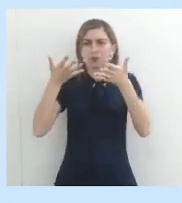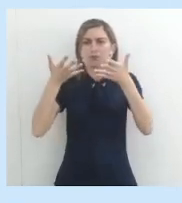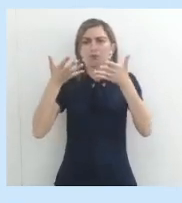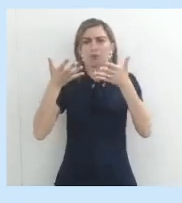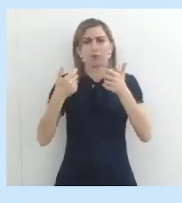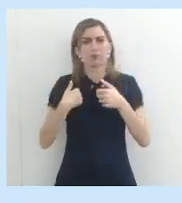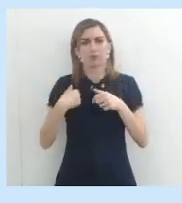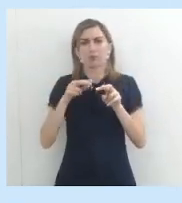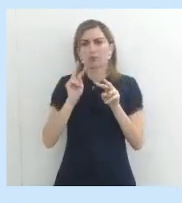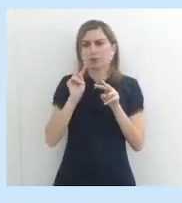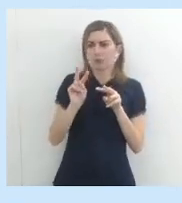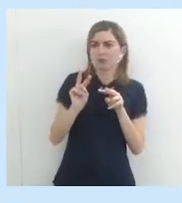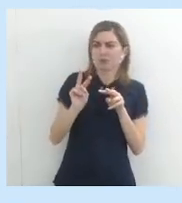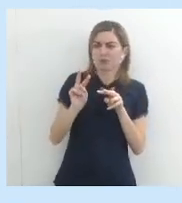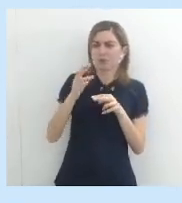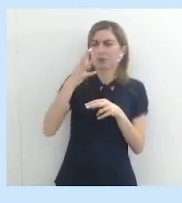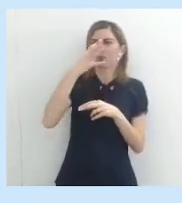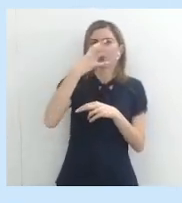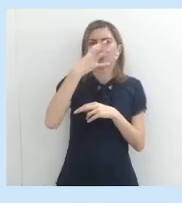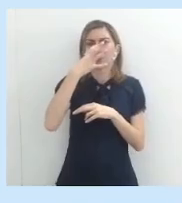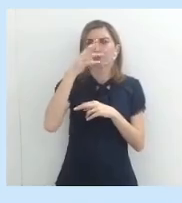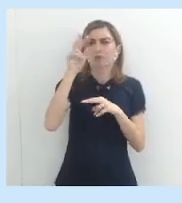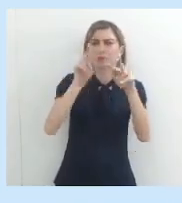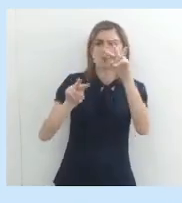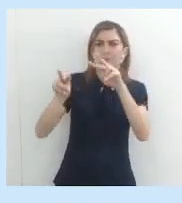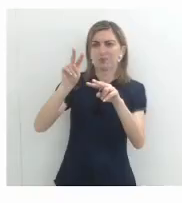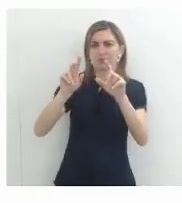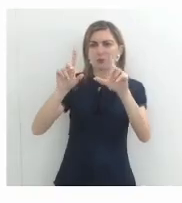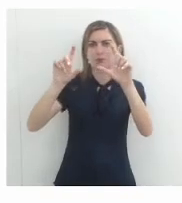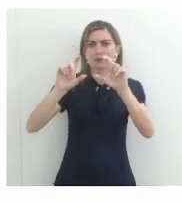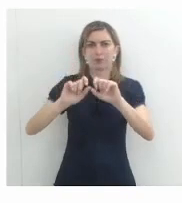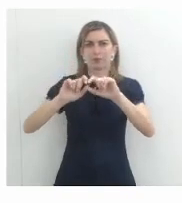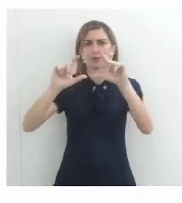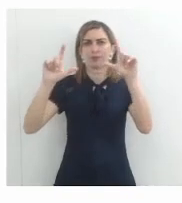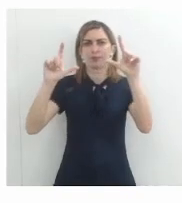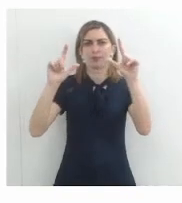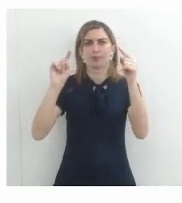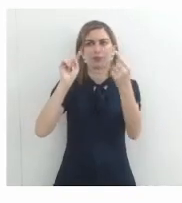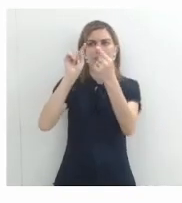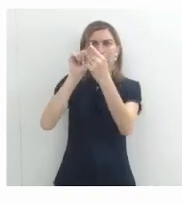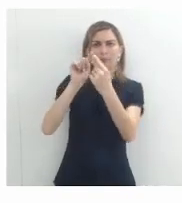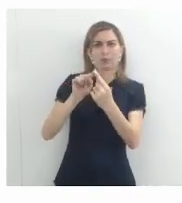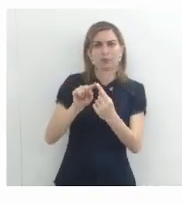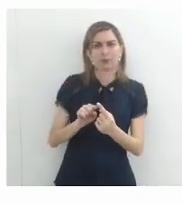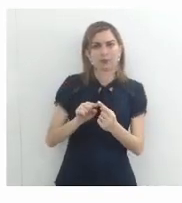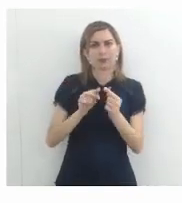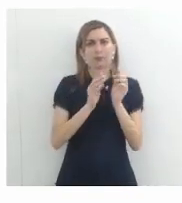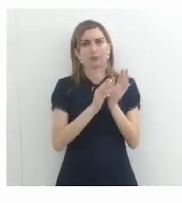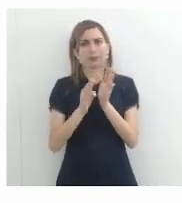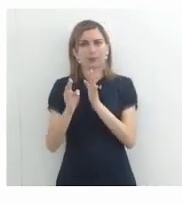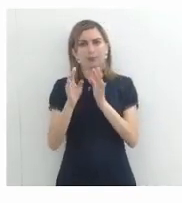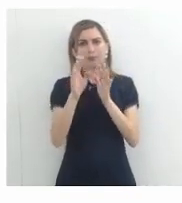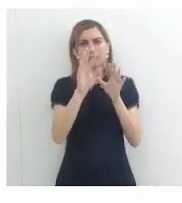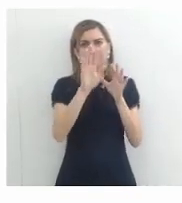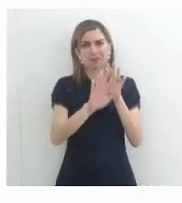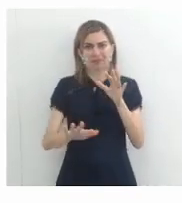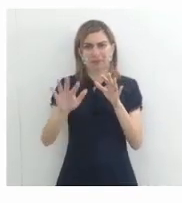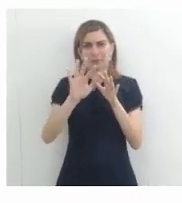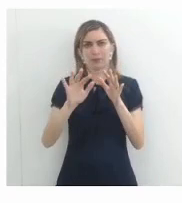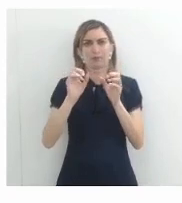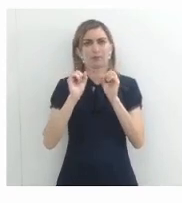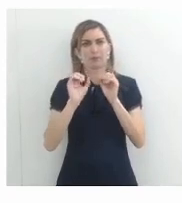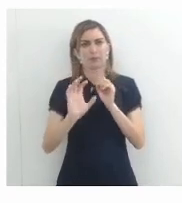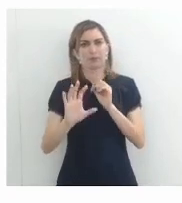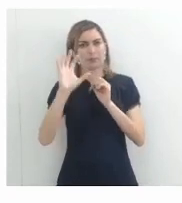que a gente vai ter quando a gente observa uma imagem, né? Que elas vão se relacionar também e se organizar no espaço. Isso pode acontecer